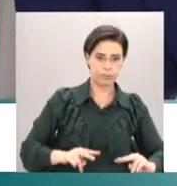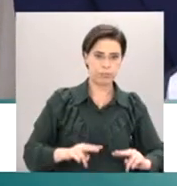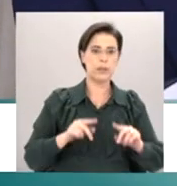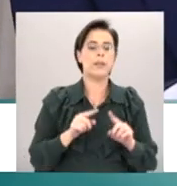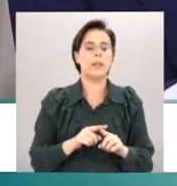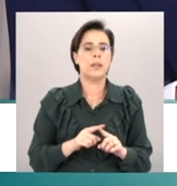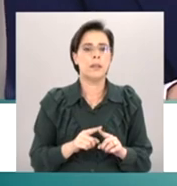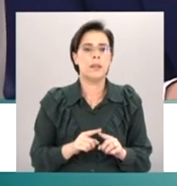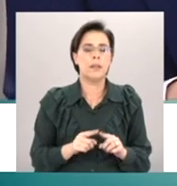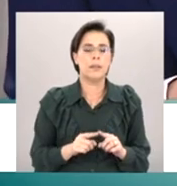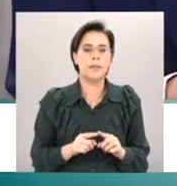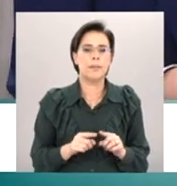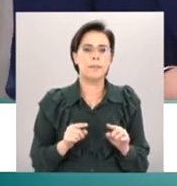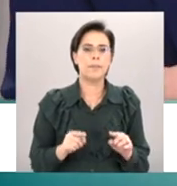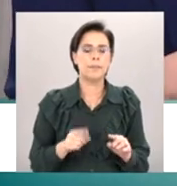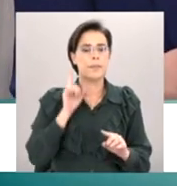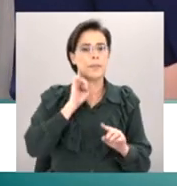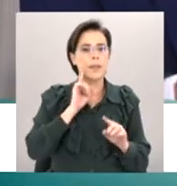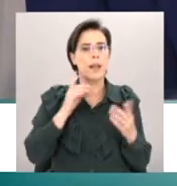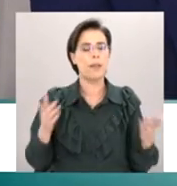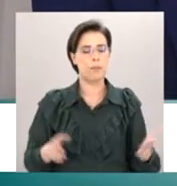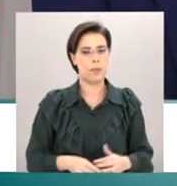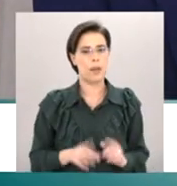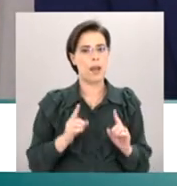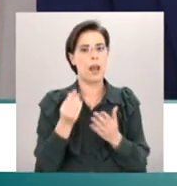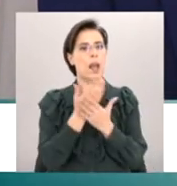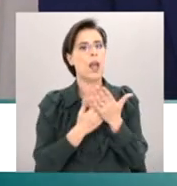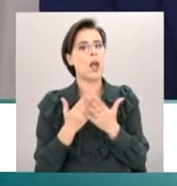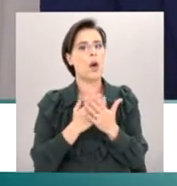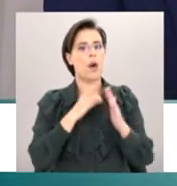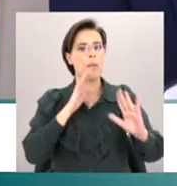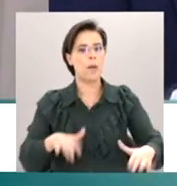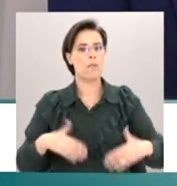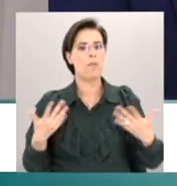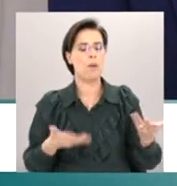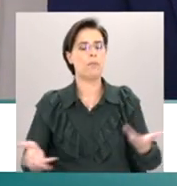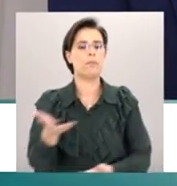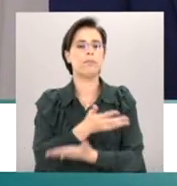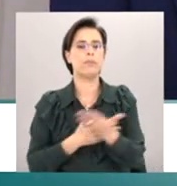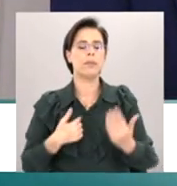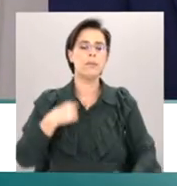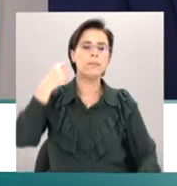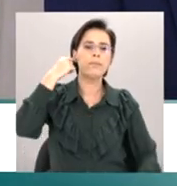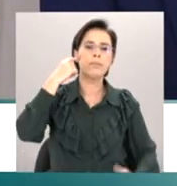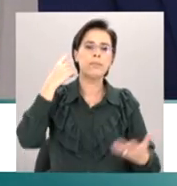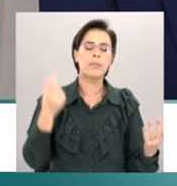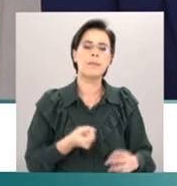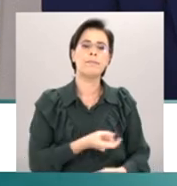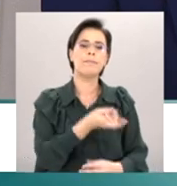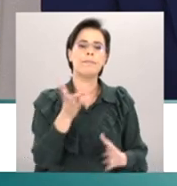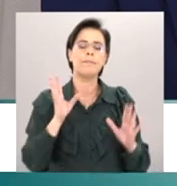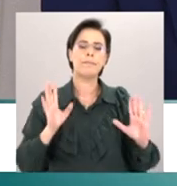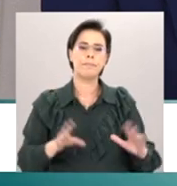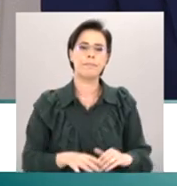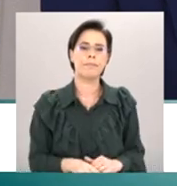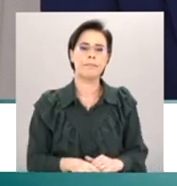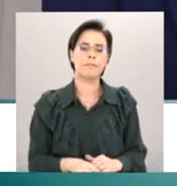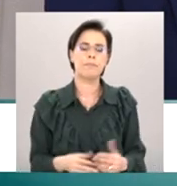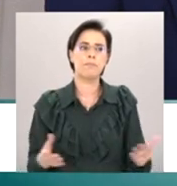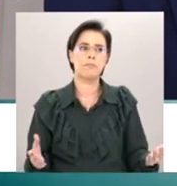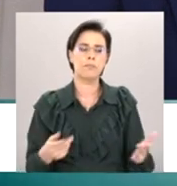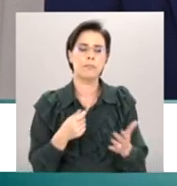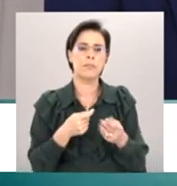porque isso é porque isso é é importante e assim que economia pode crescer eu tenho ouvido dizer muitas vezes que